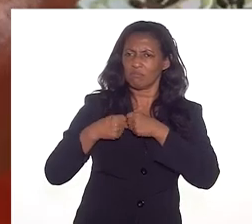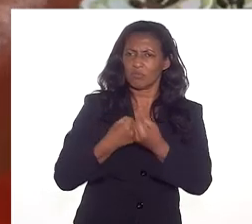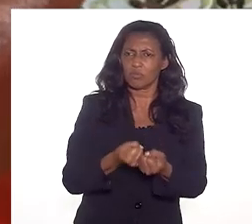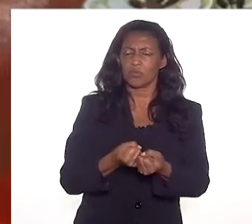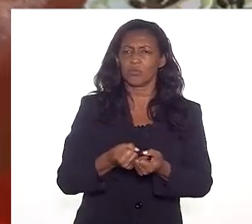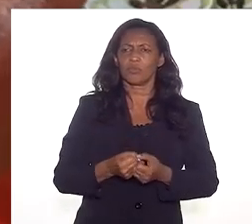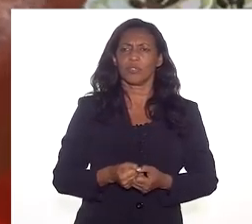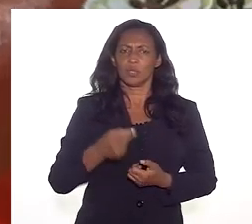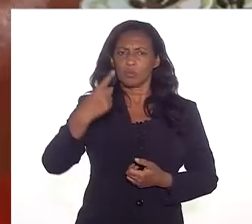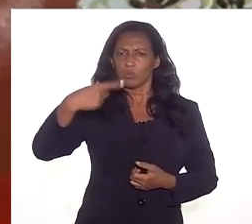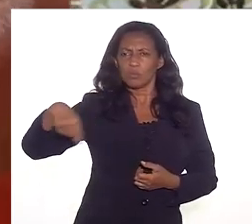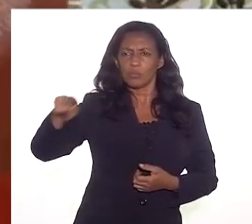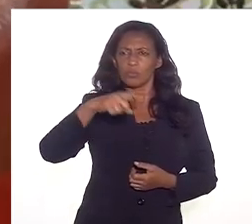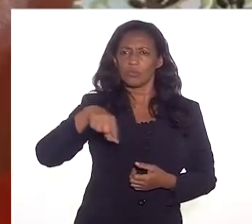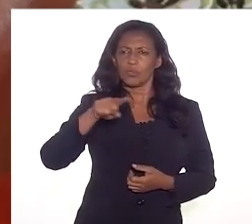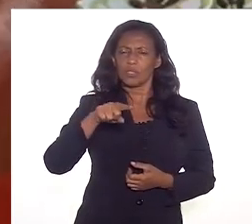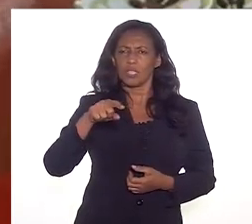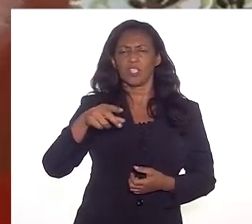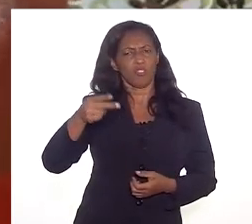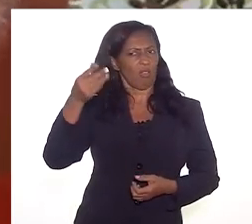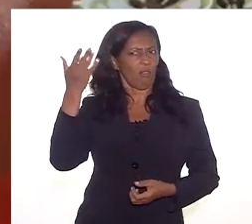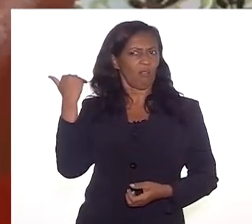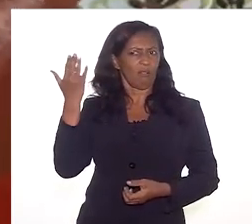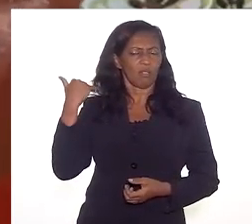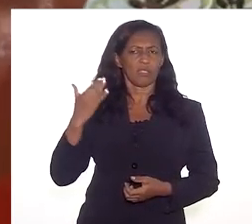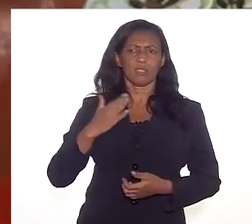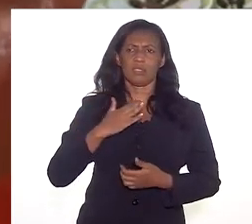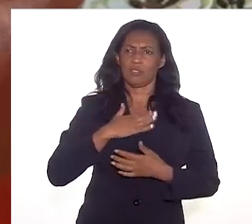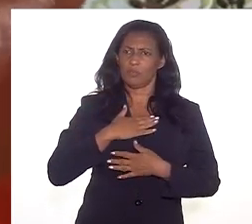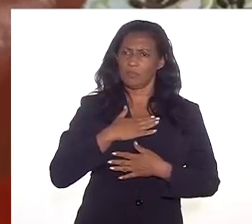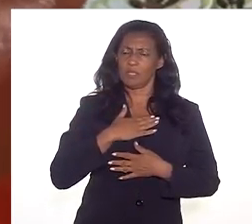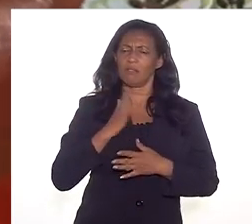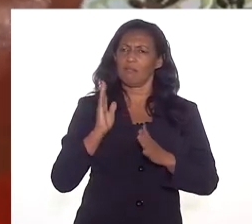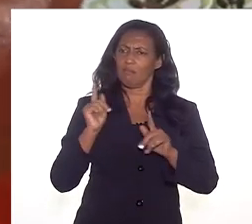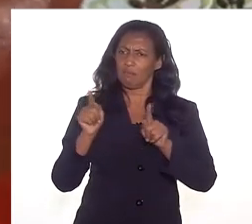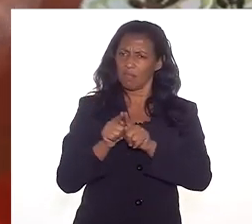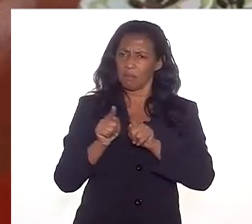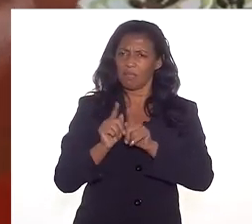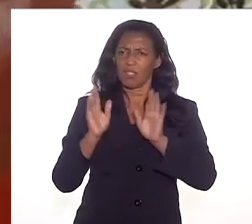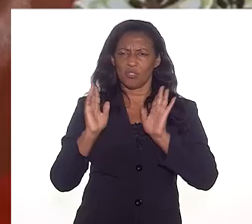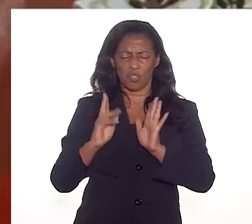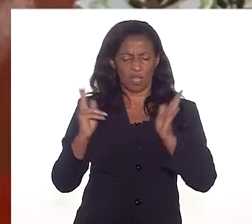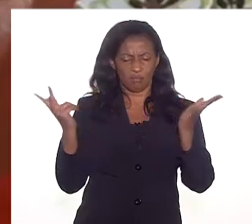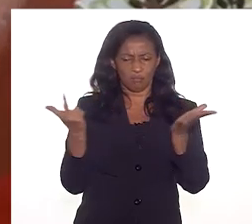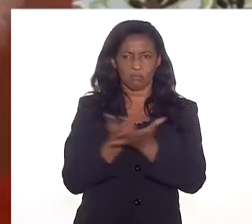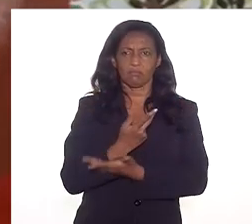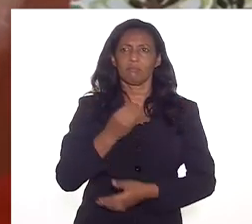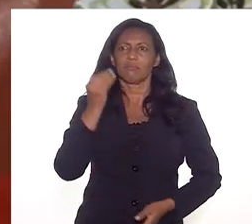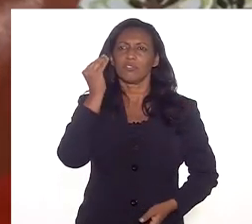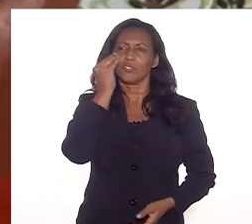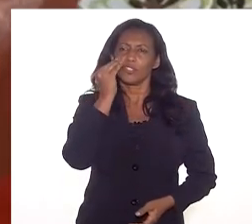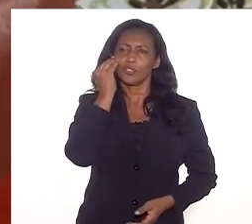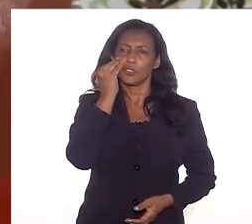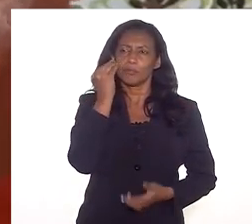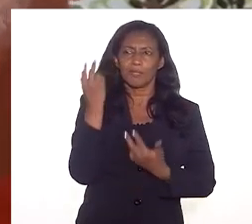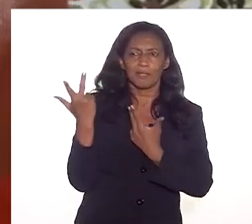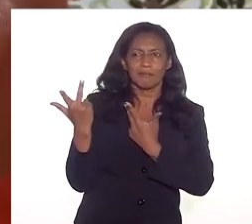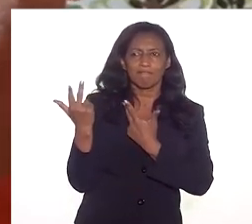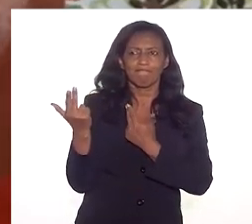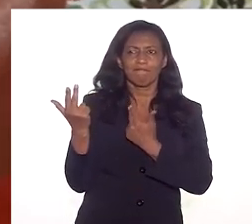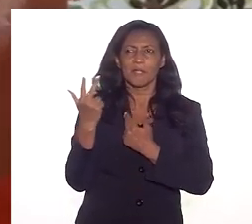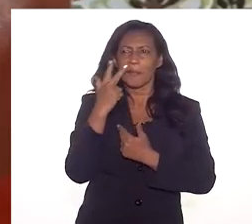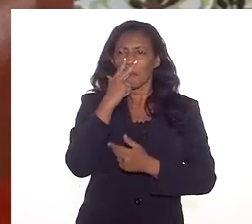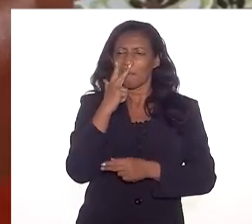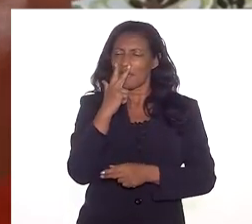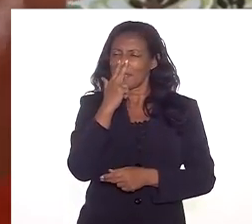né? Vocês aí, bem anterior a mim, também devem ter passado a mesma experiência, quando a